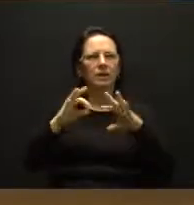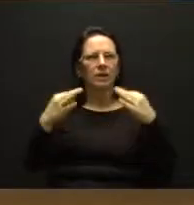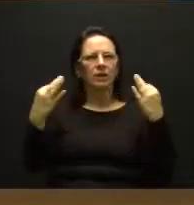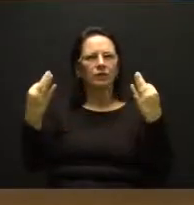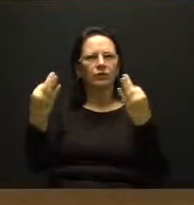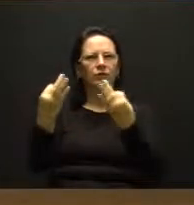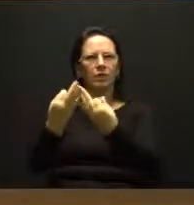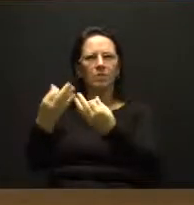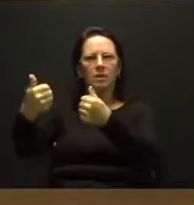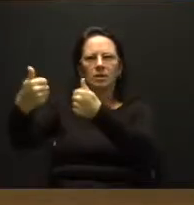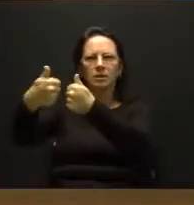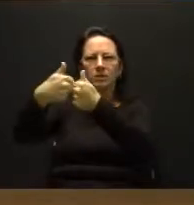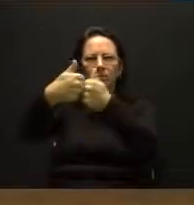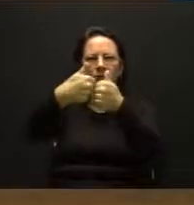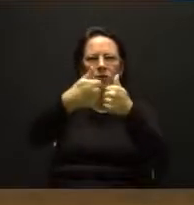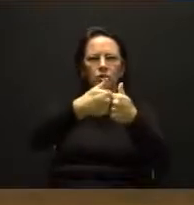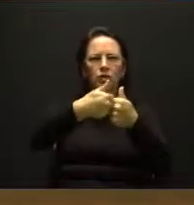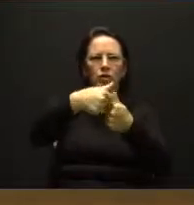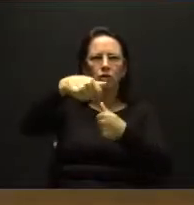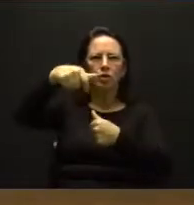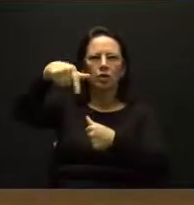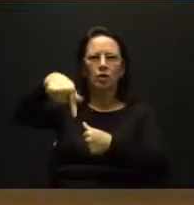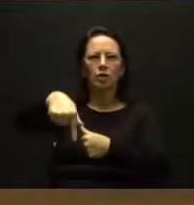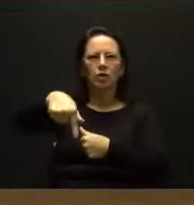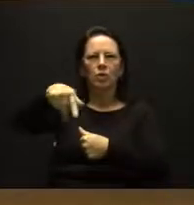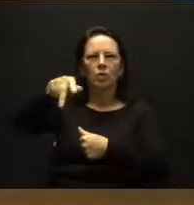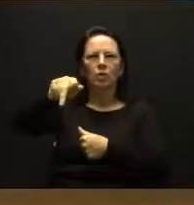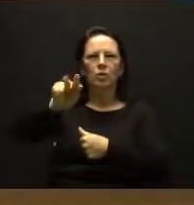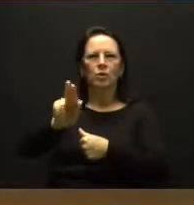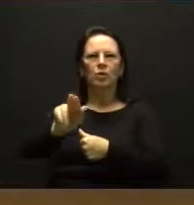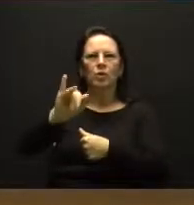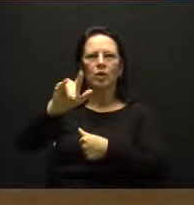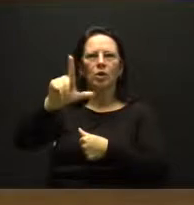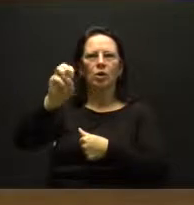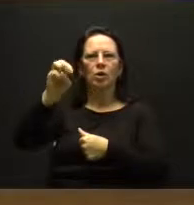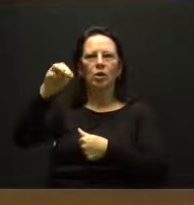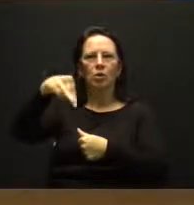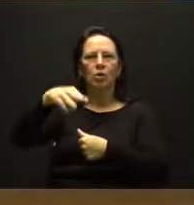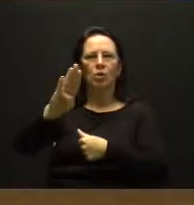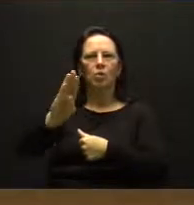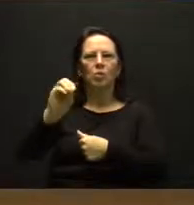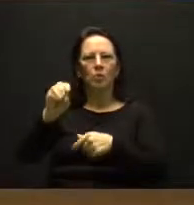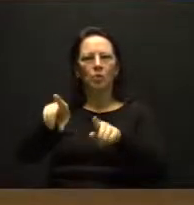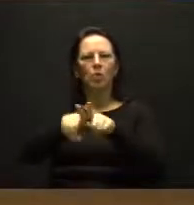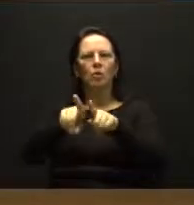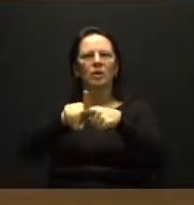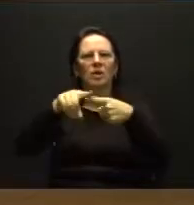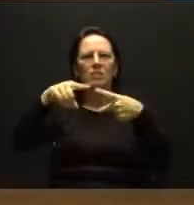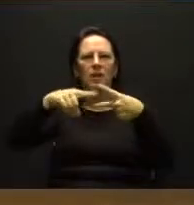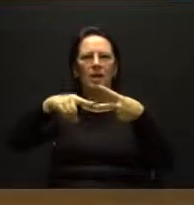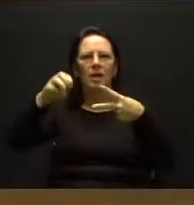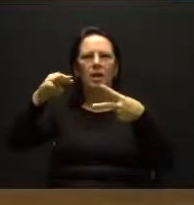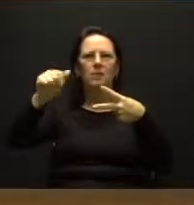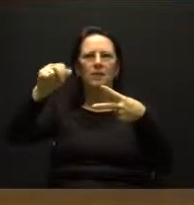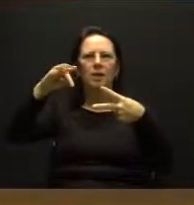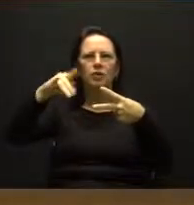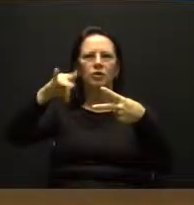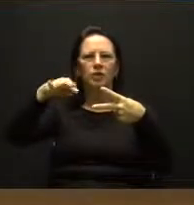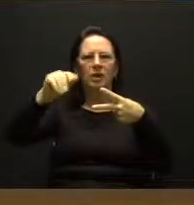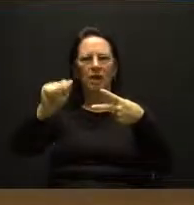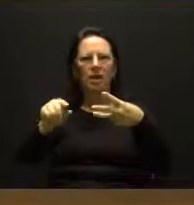de acesso de sua área ali o quilombo a mantiqueira tem os moradores aqui da mantiqueira flávio tabak também já tinha visto ele flávio